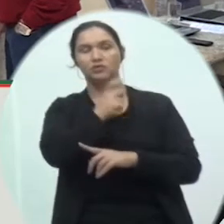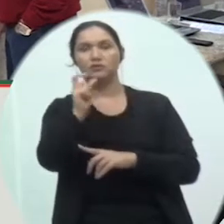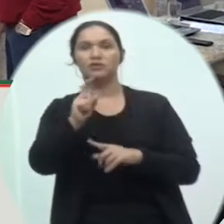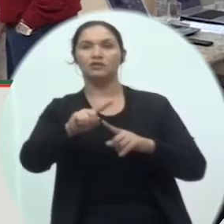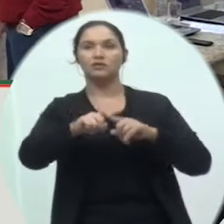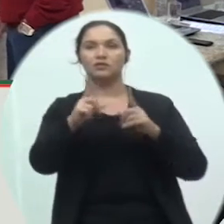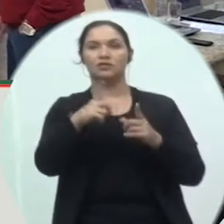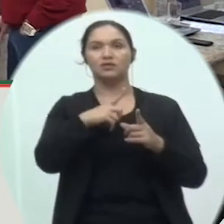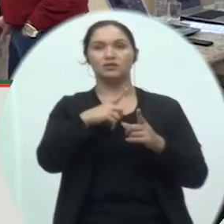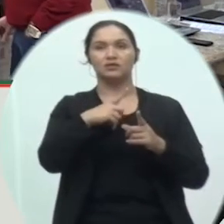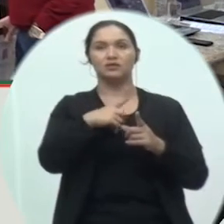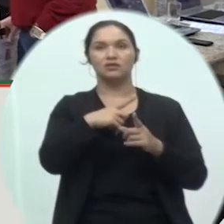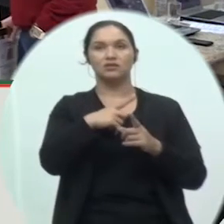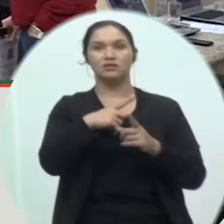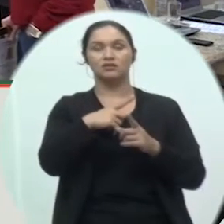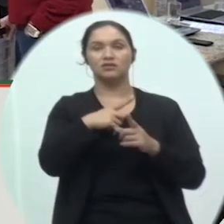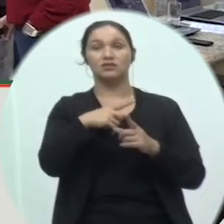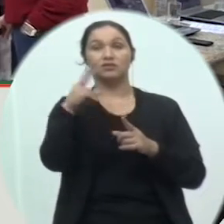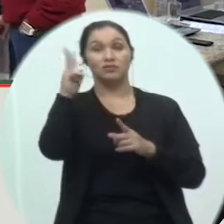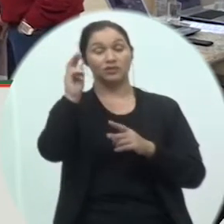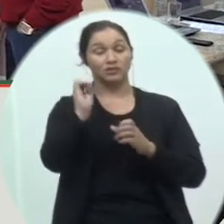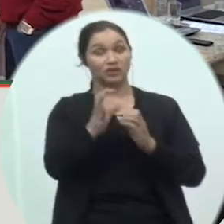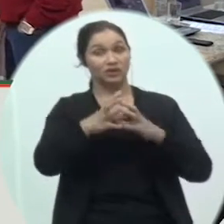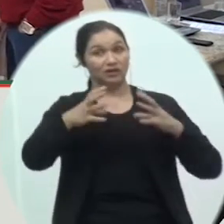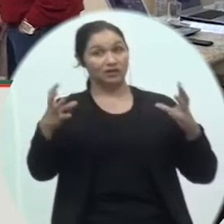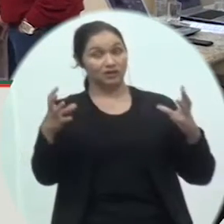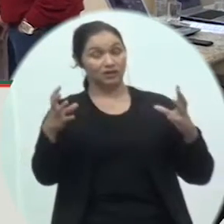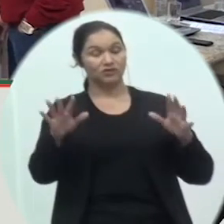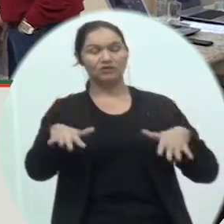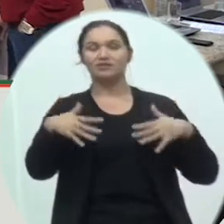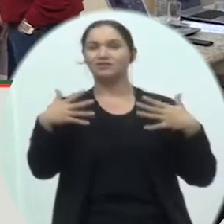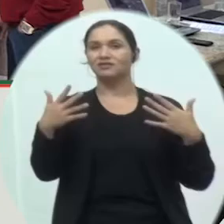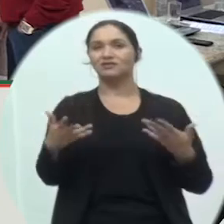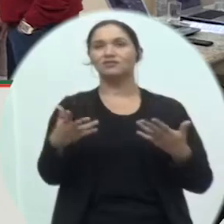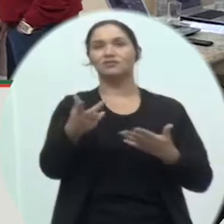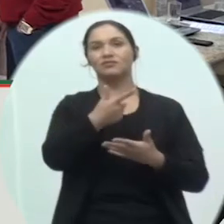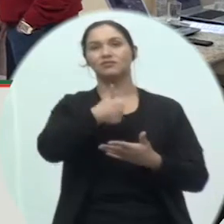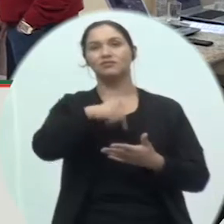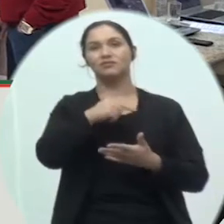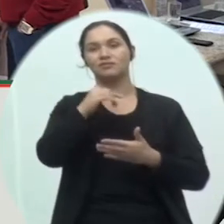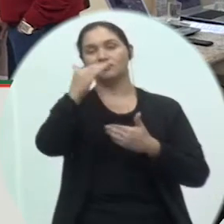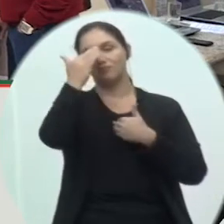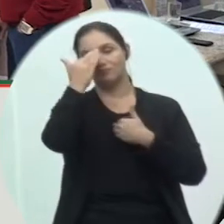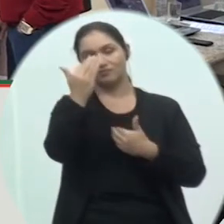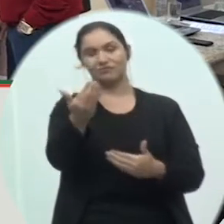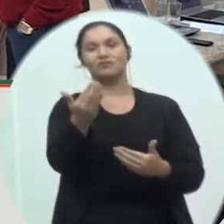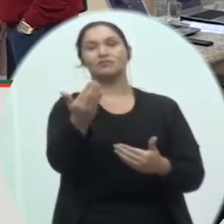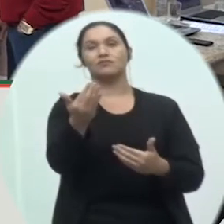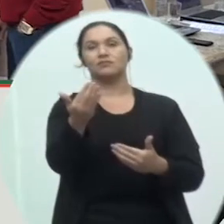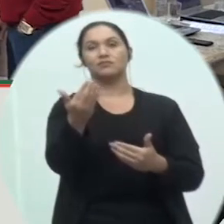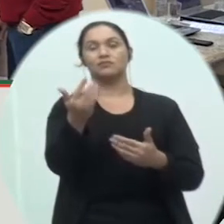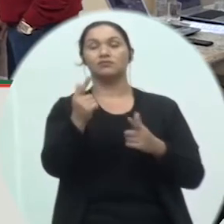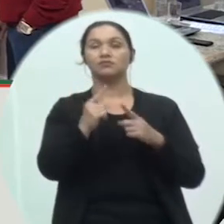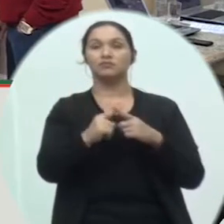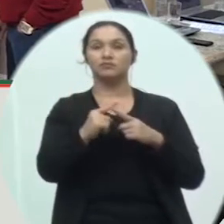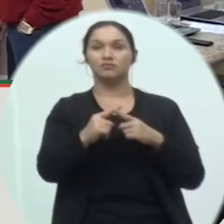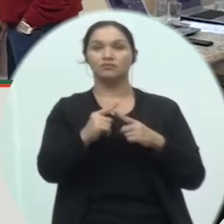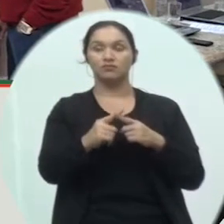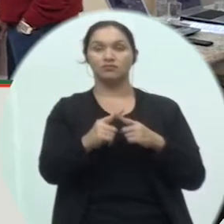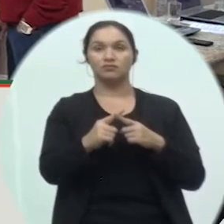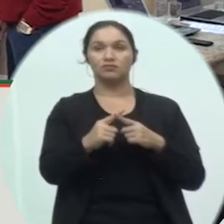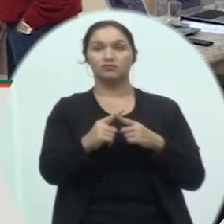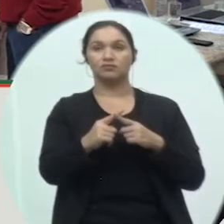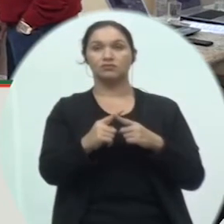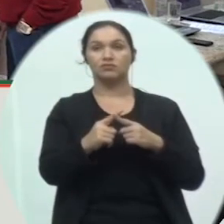perto do centenário, logo, logo. Né? E para nós é motivo de gratidão. Não só a cidade,